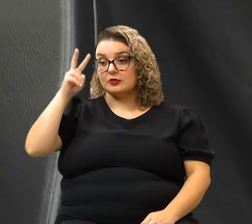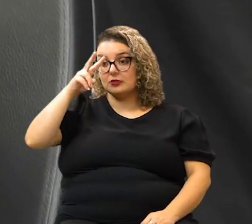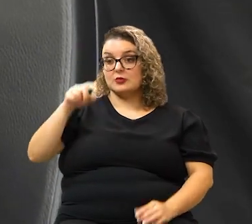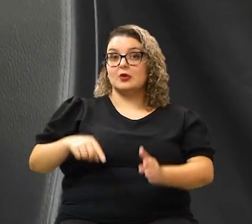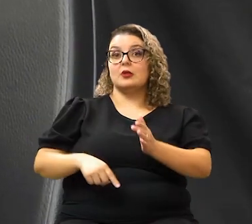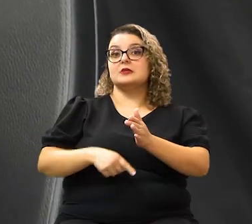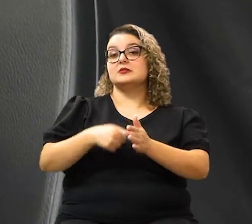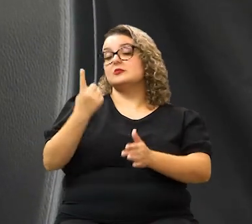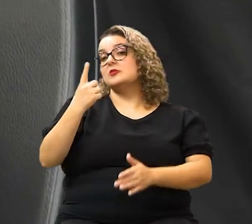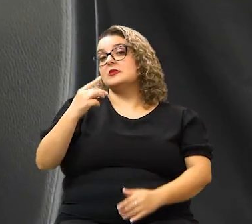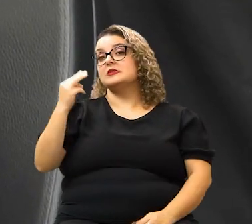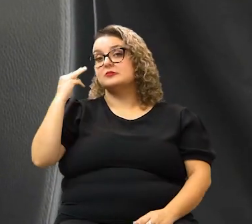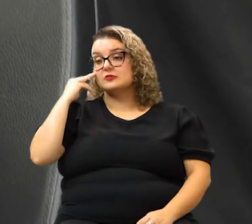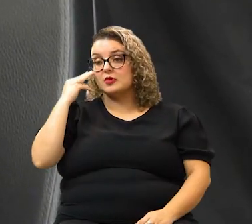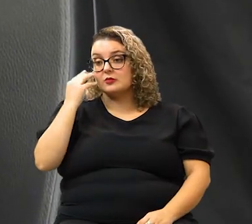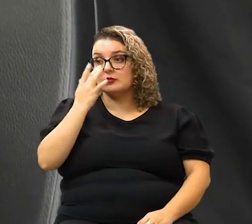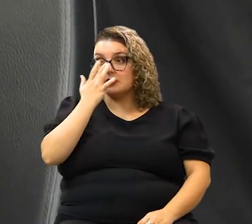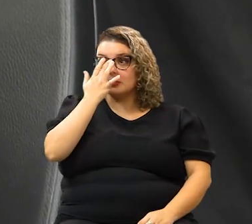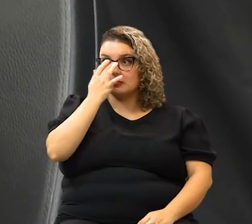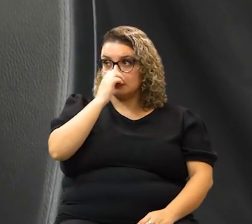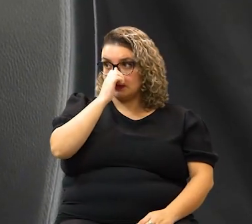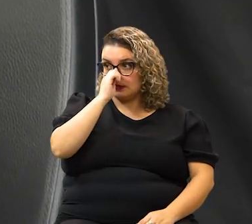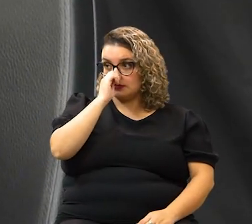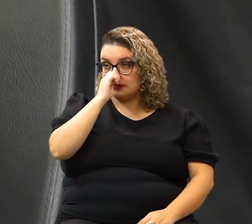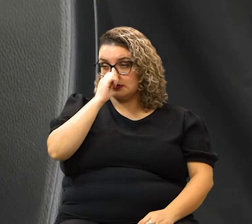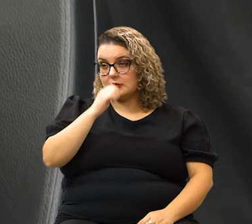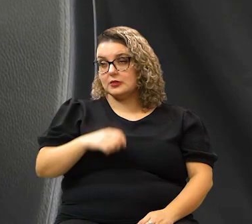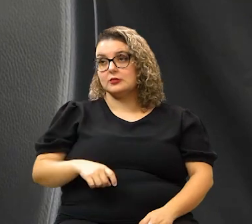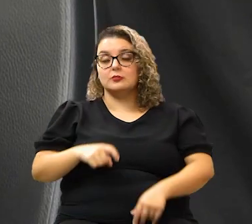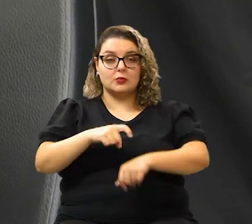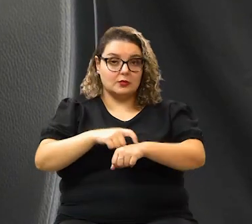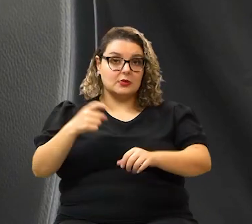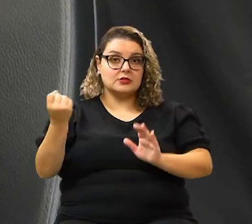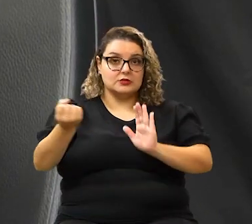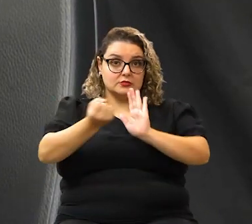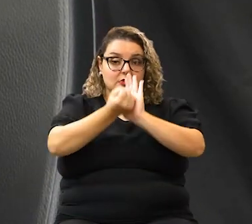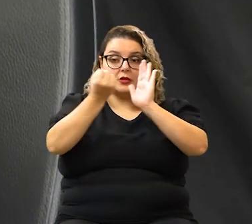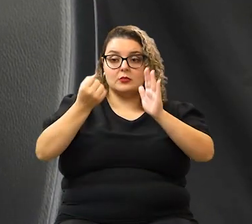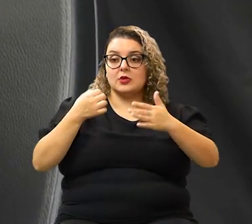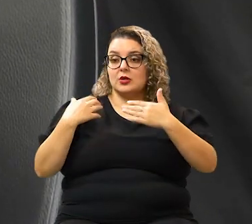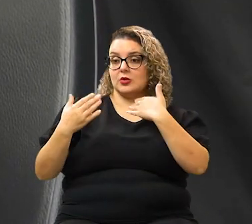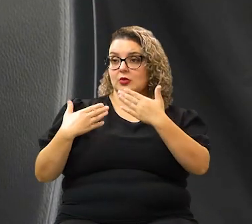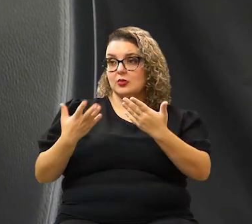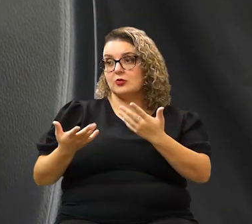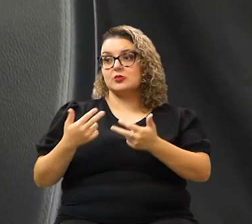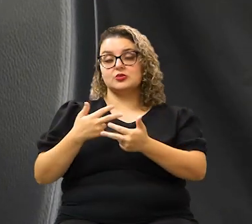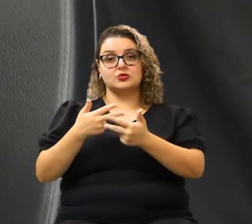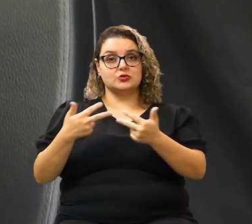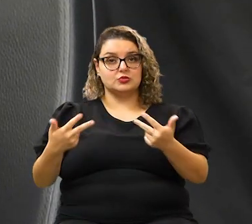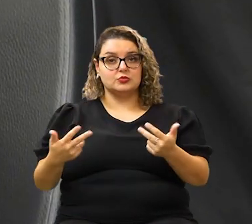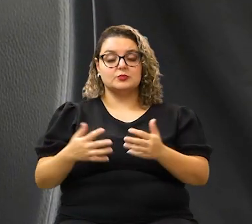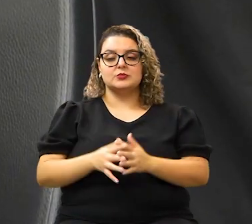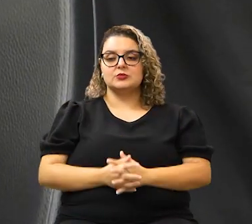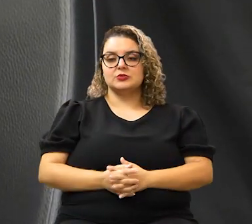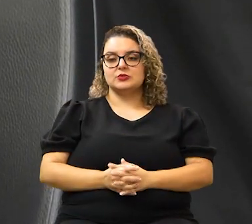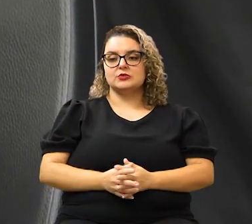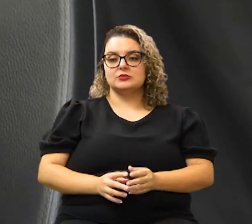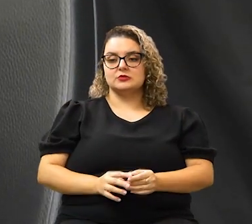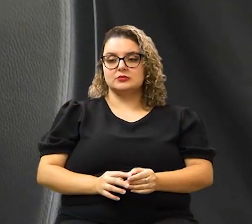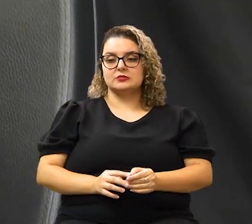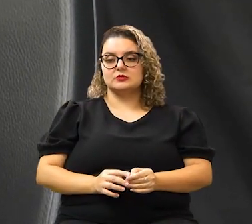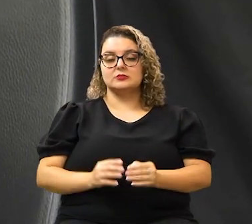memórias que eu tenho porque eram momentos que marcavam, porque a gente conversava sobre as coisas, né,